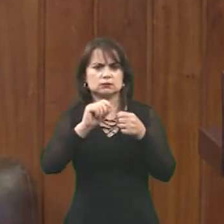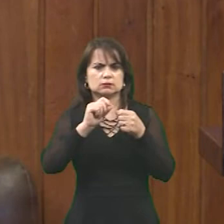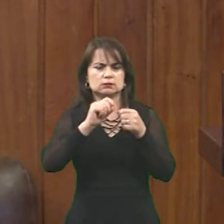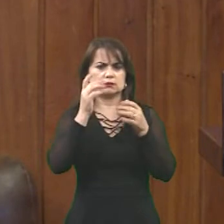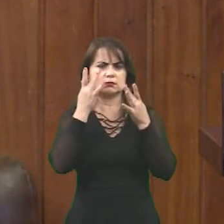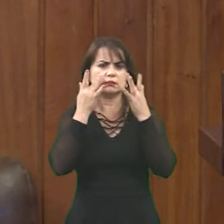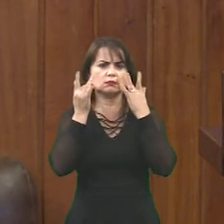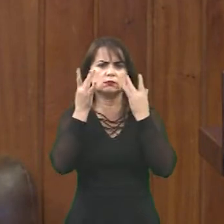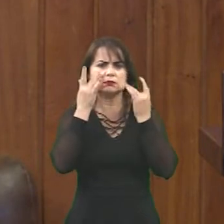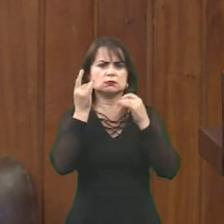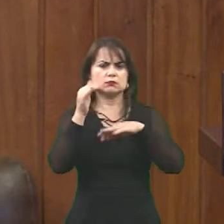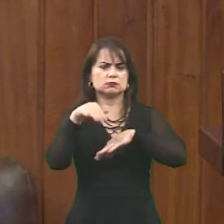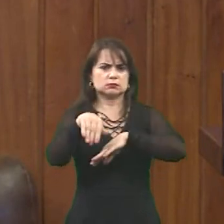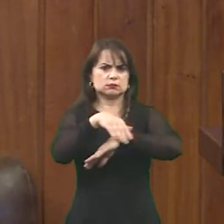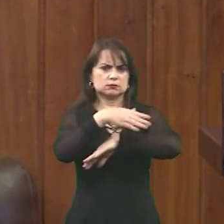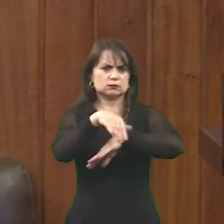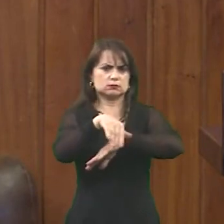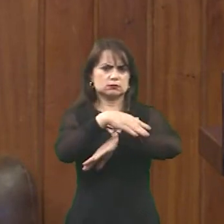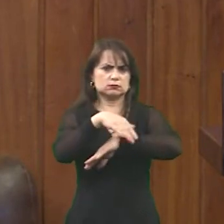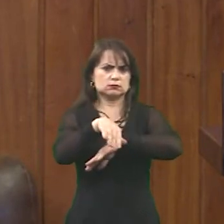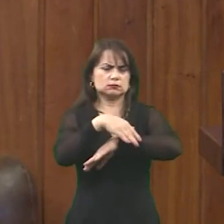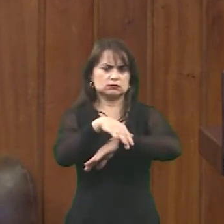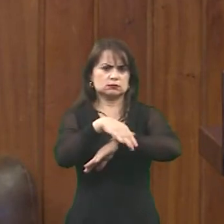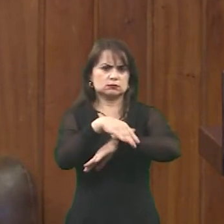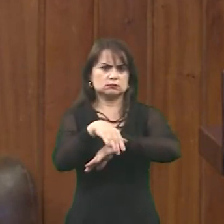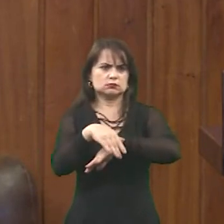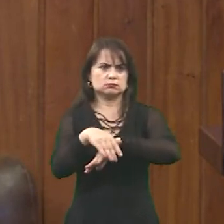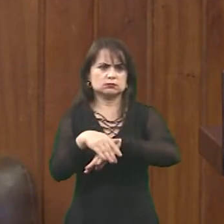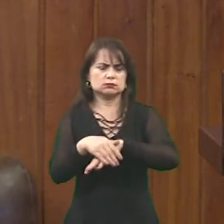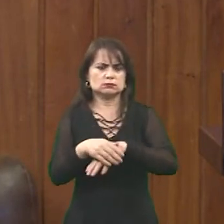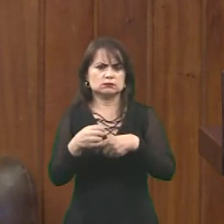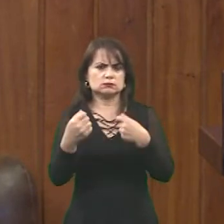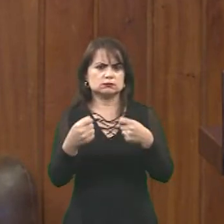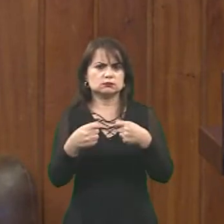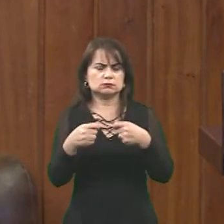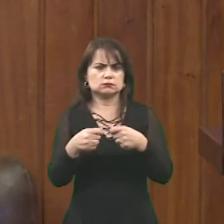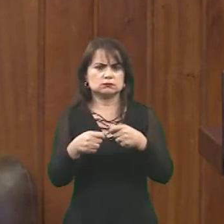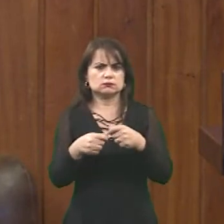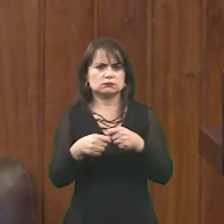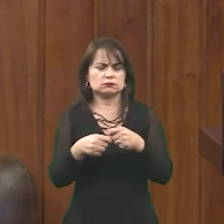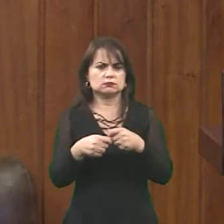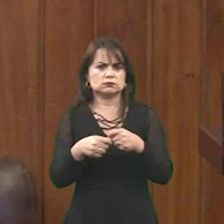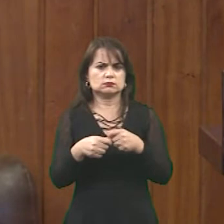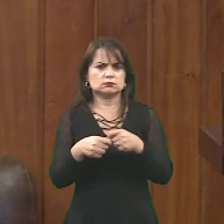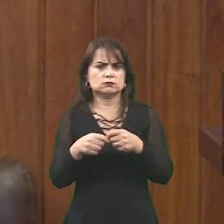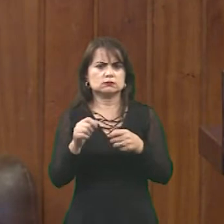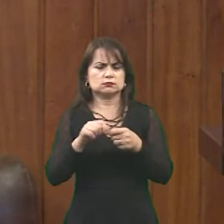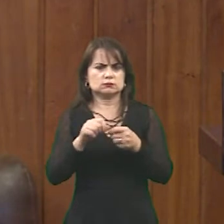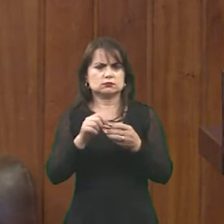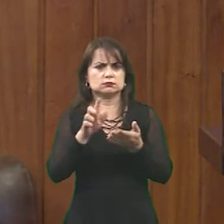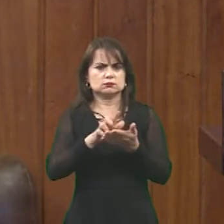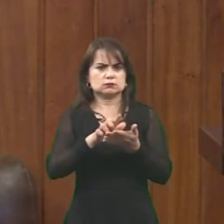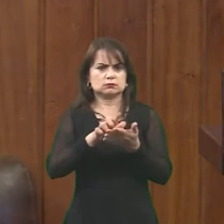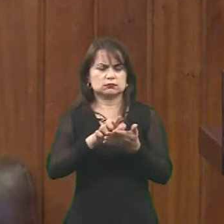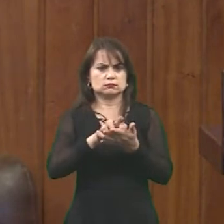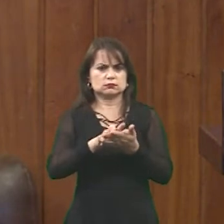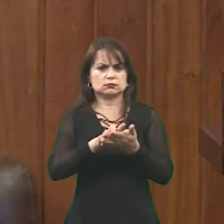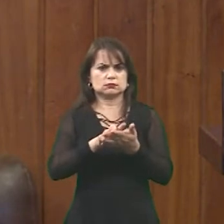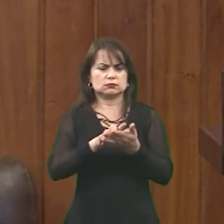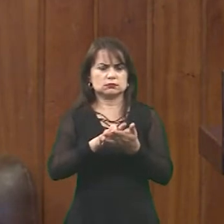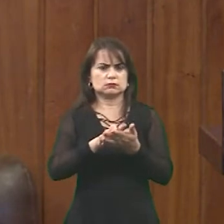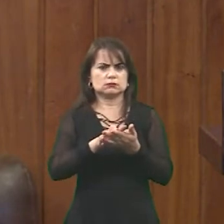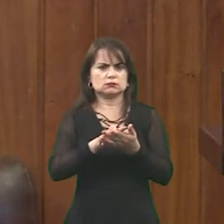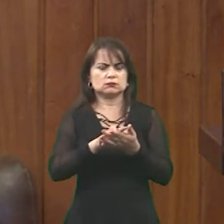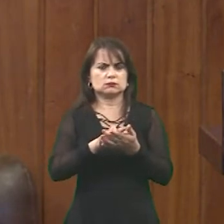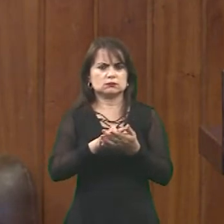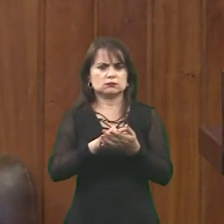Ah pois é muitos delinquentes e usuários de drogas dependentes químicos né que se misturam com